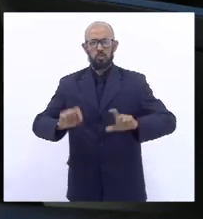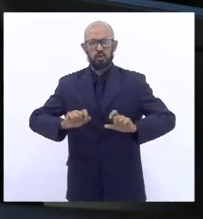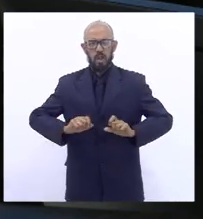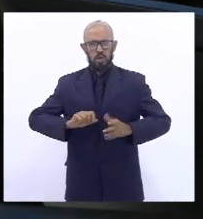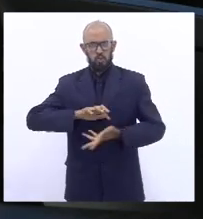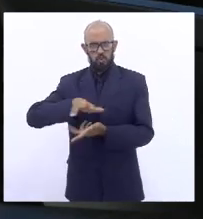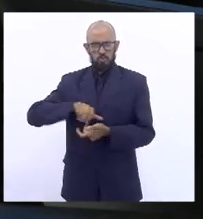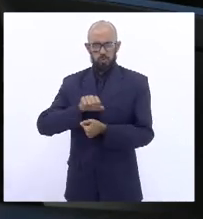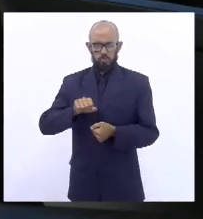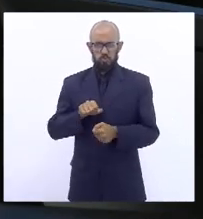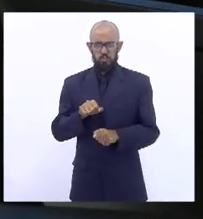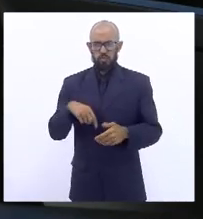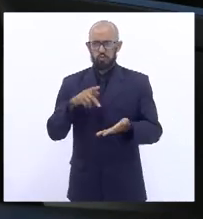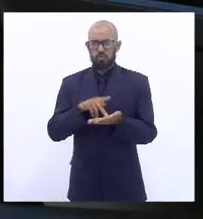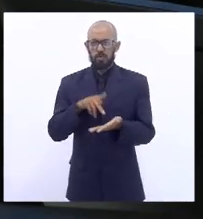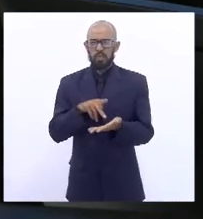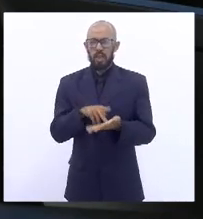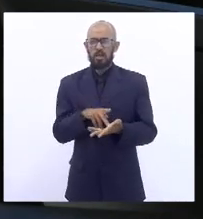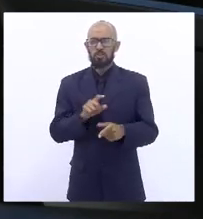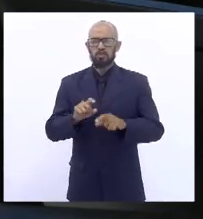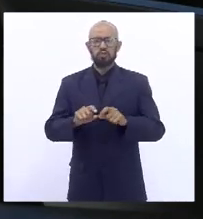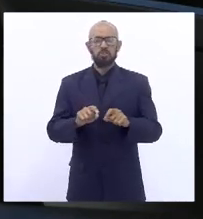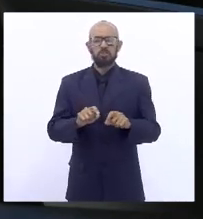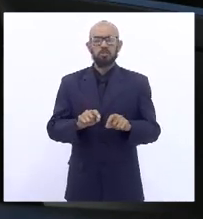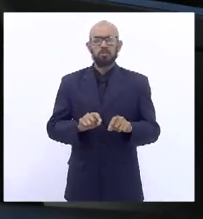Isso realmente é...